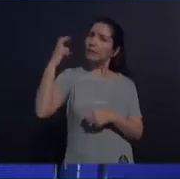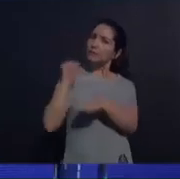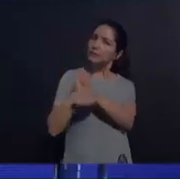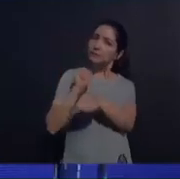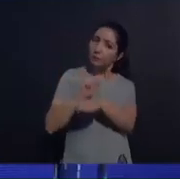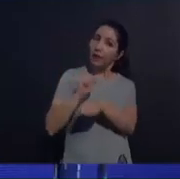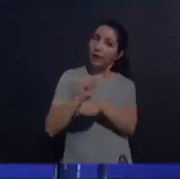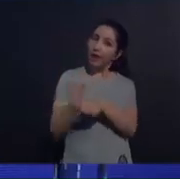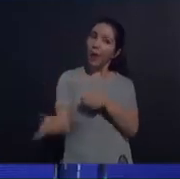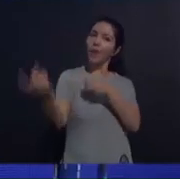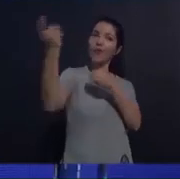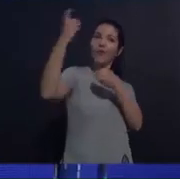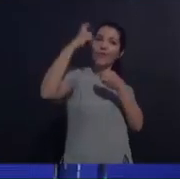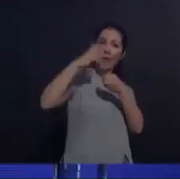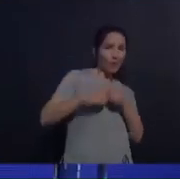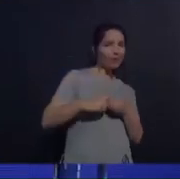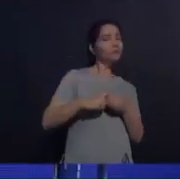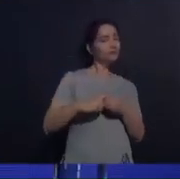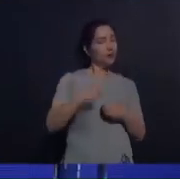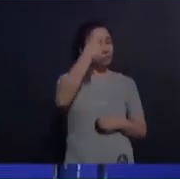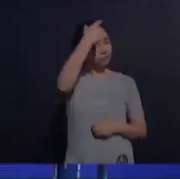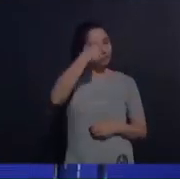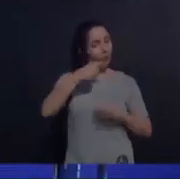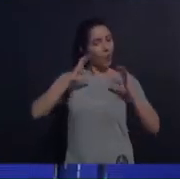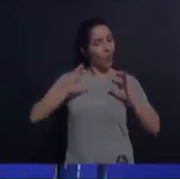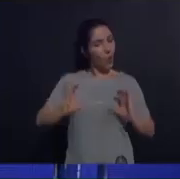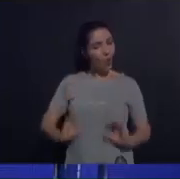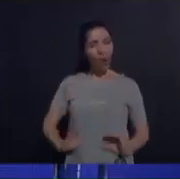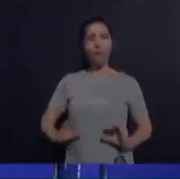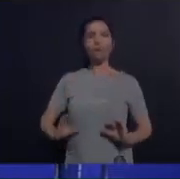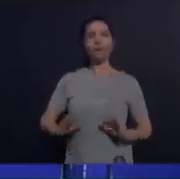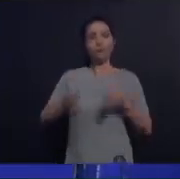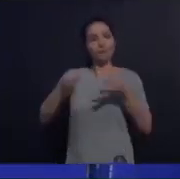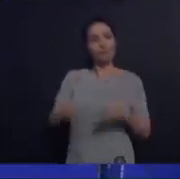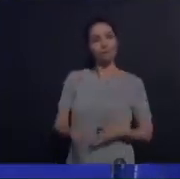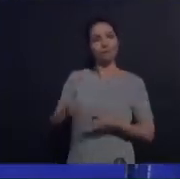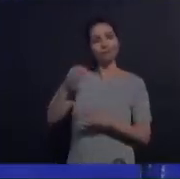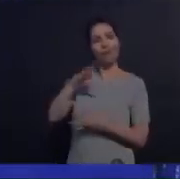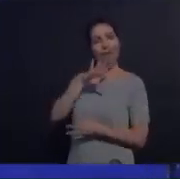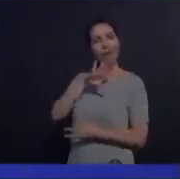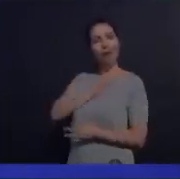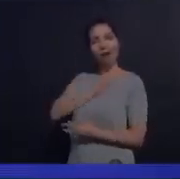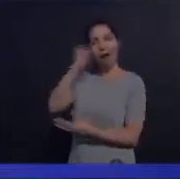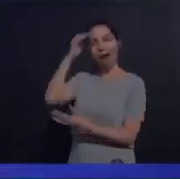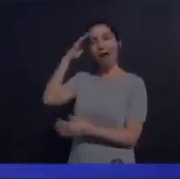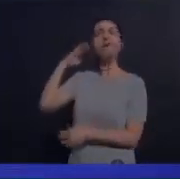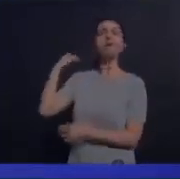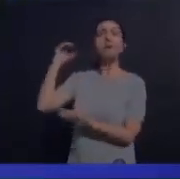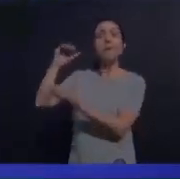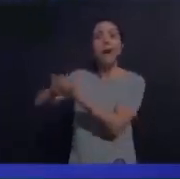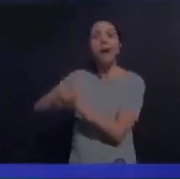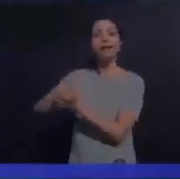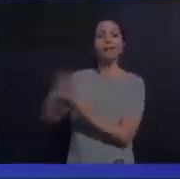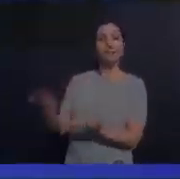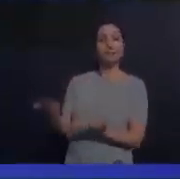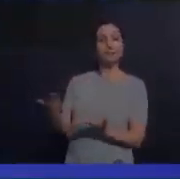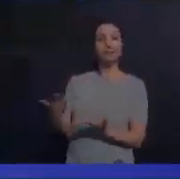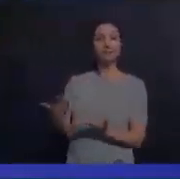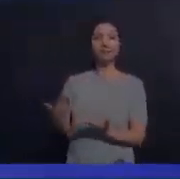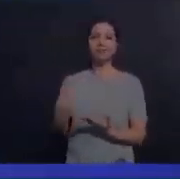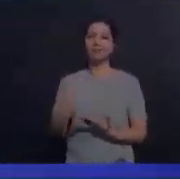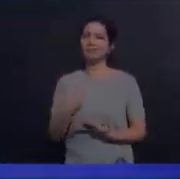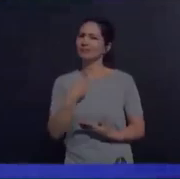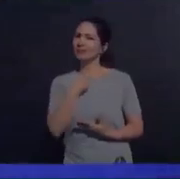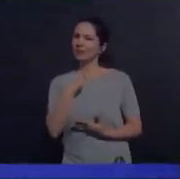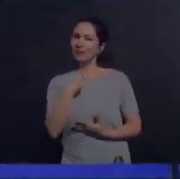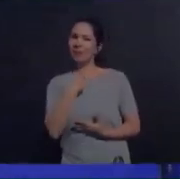em casa, me comportar como uma mulher que honra o marido, que eu não vou me envolver com coisas que não são para